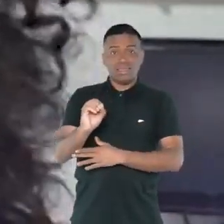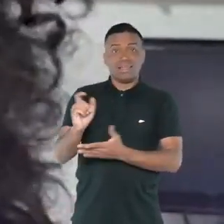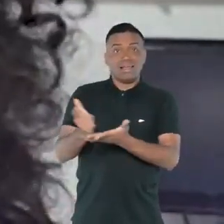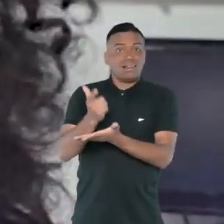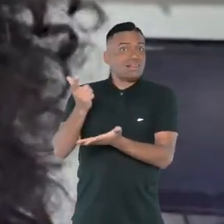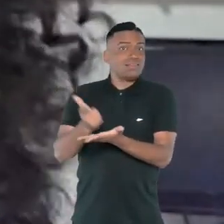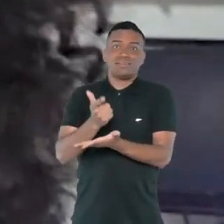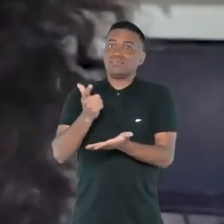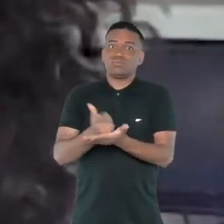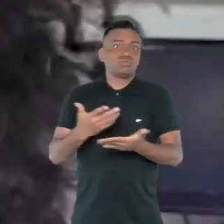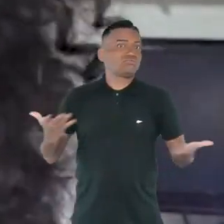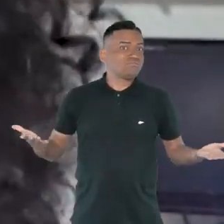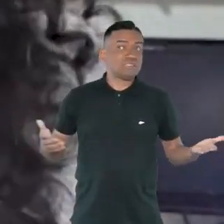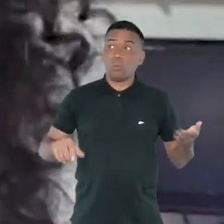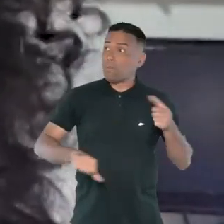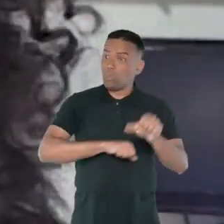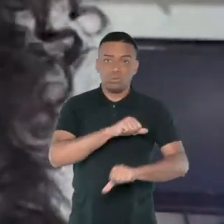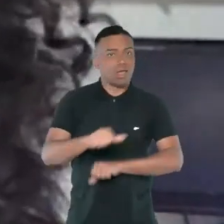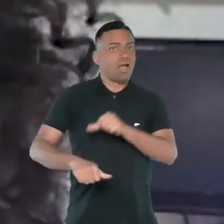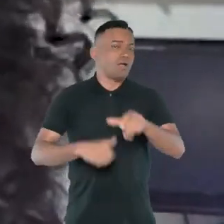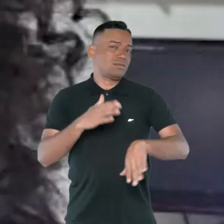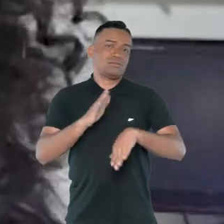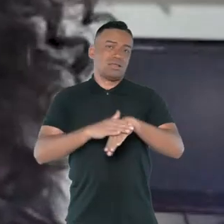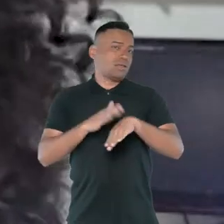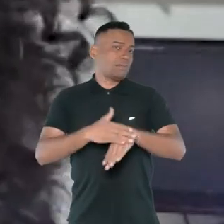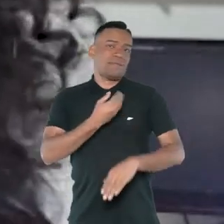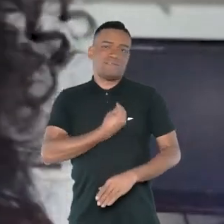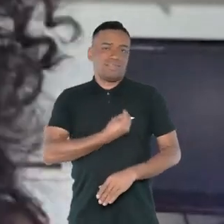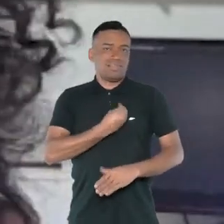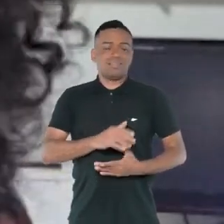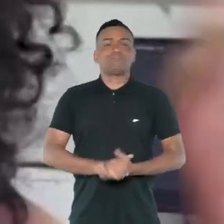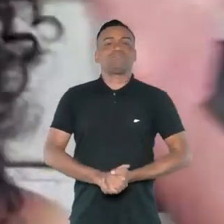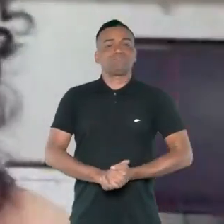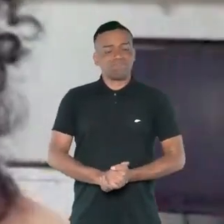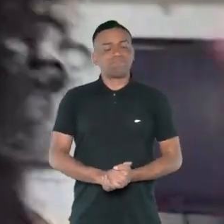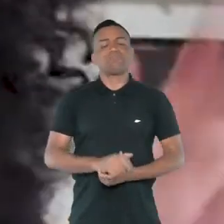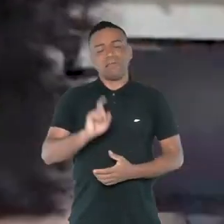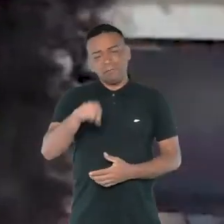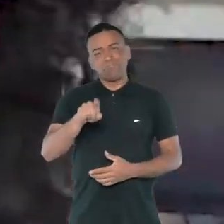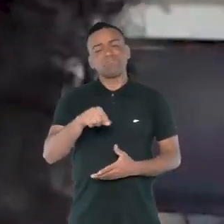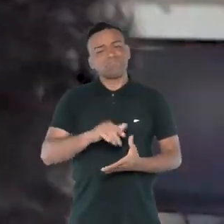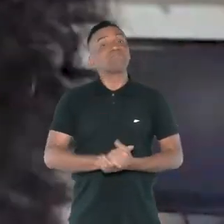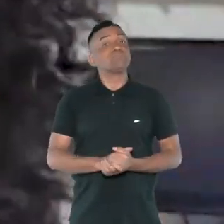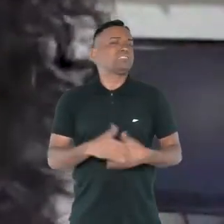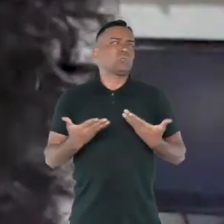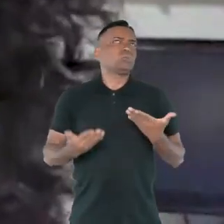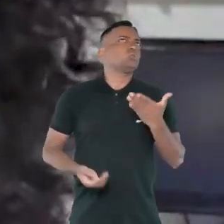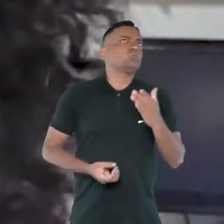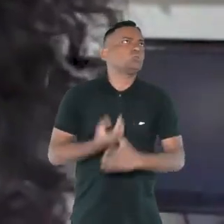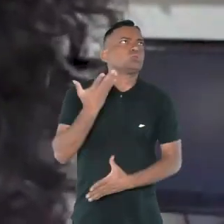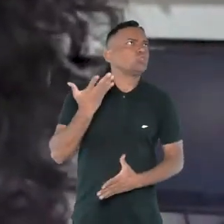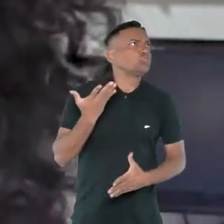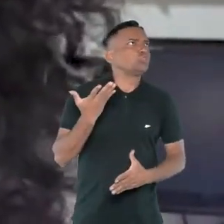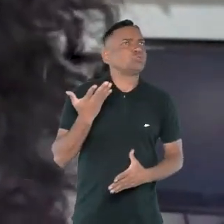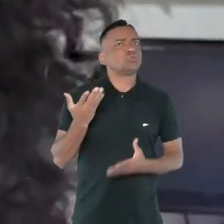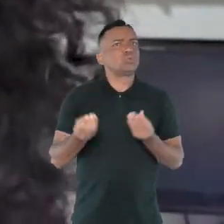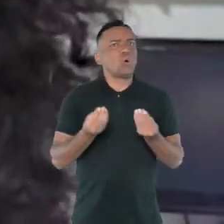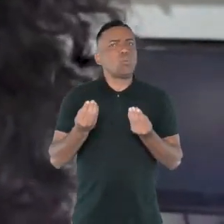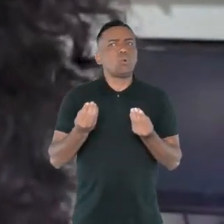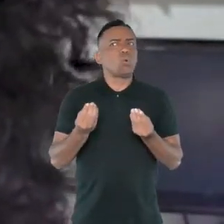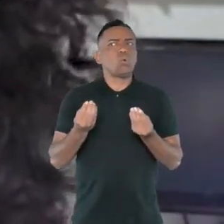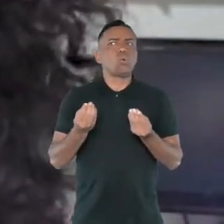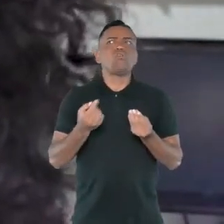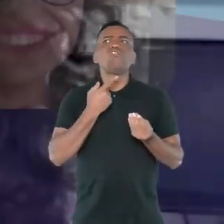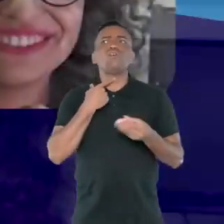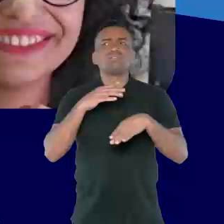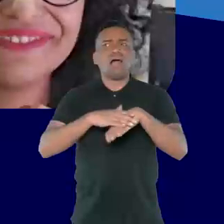muito. E a gente vendeu 180 livros. Então, assim, foi uma mudança radical na minha vida. Super.